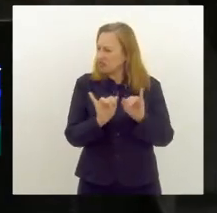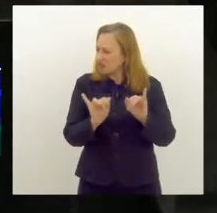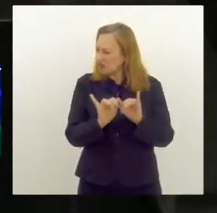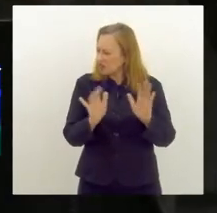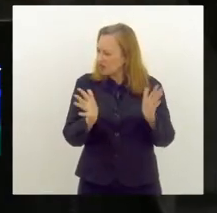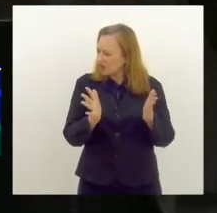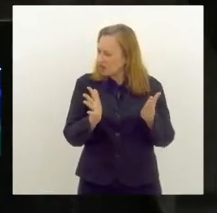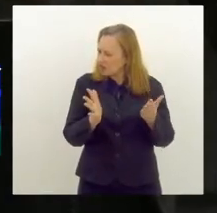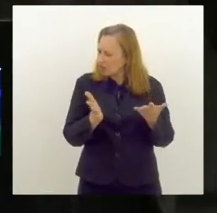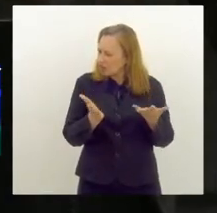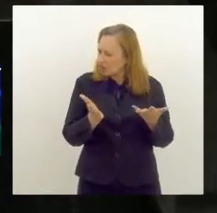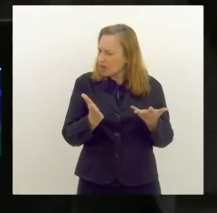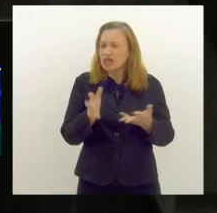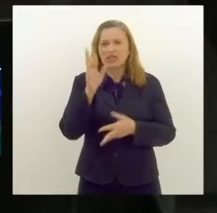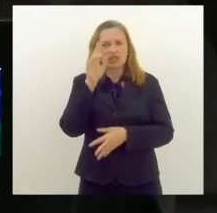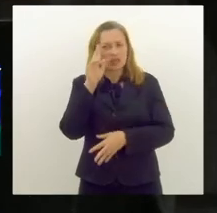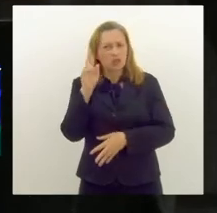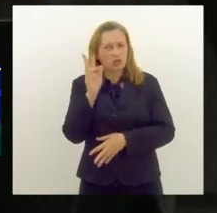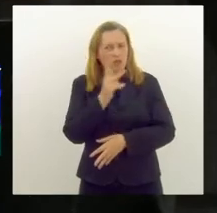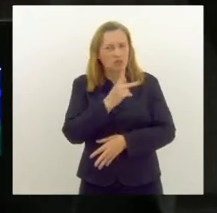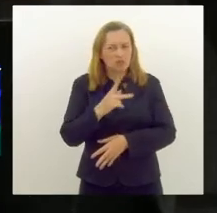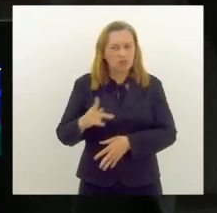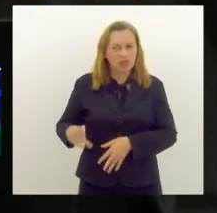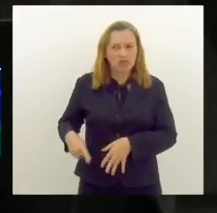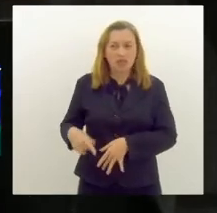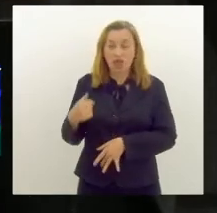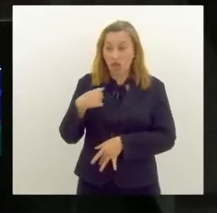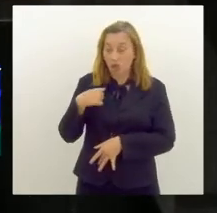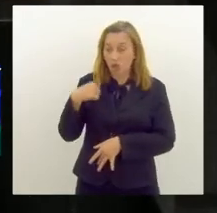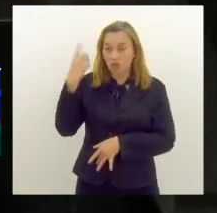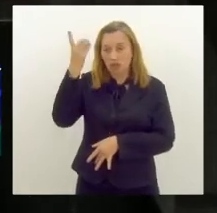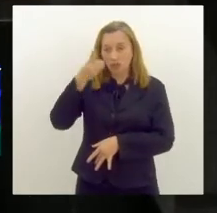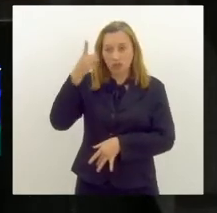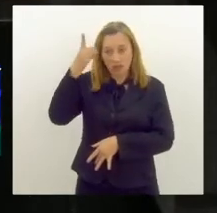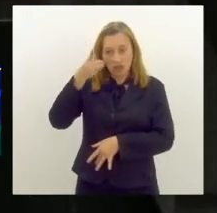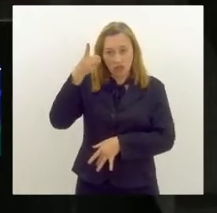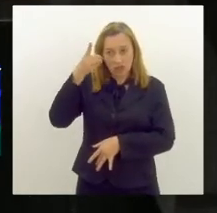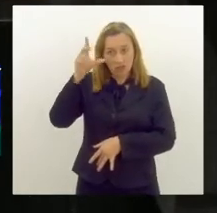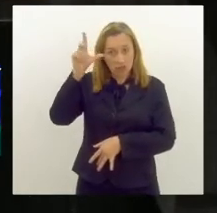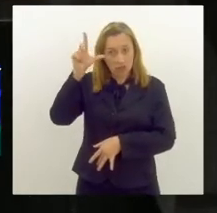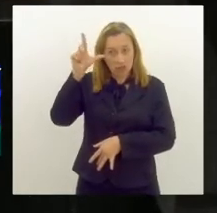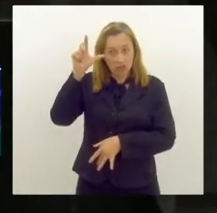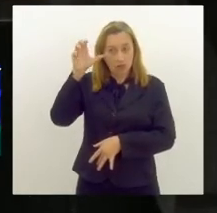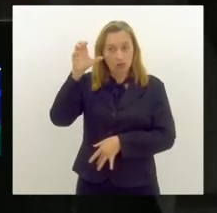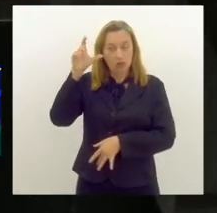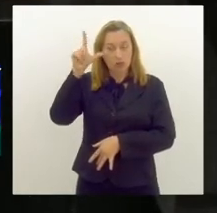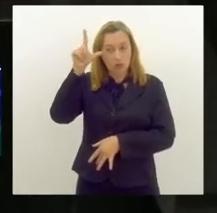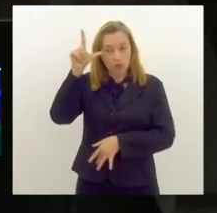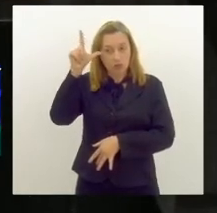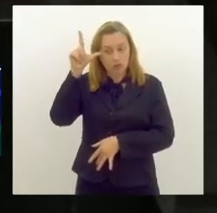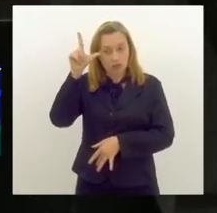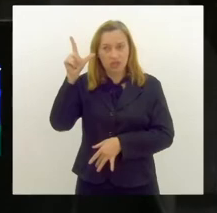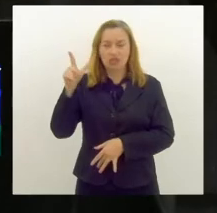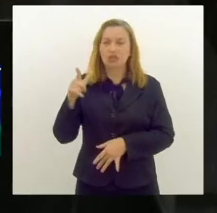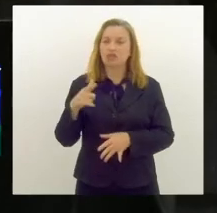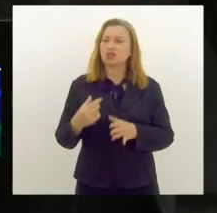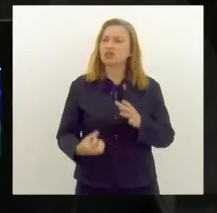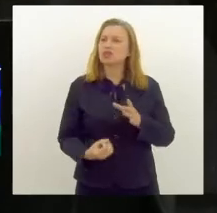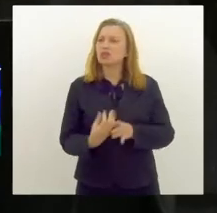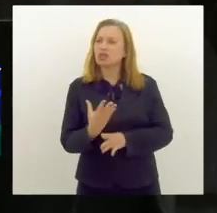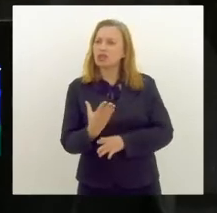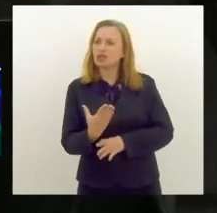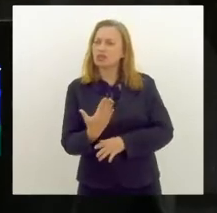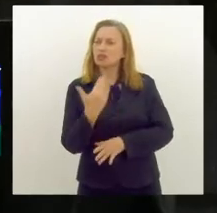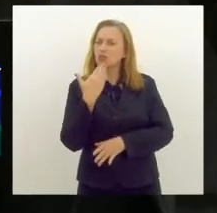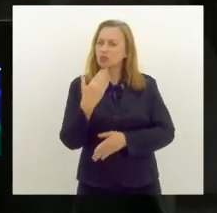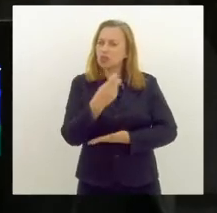senhora presidente, eu e a deputada Lucinha fomos autores do pedido